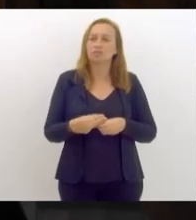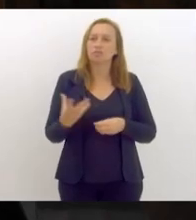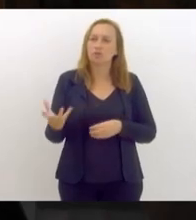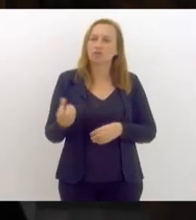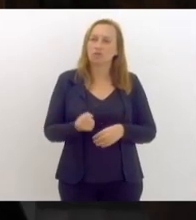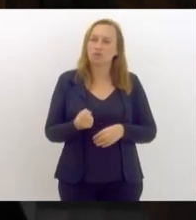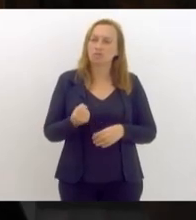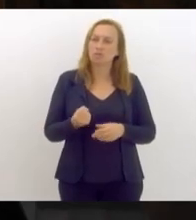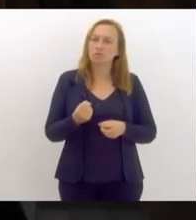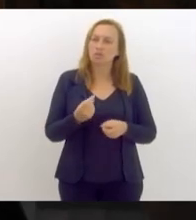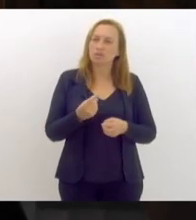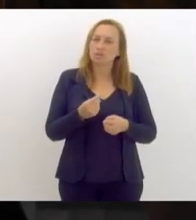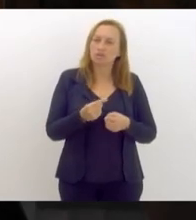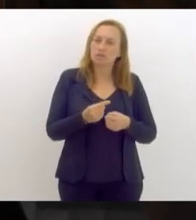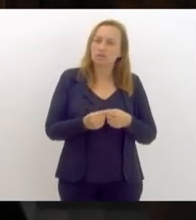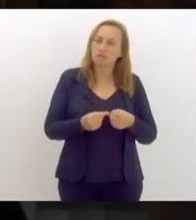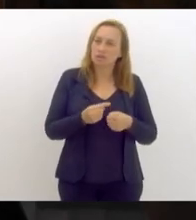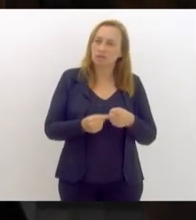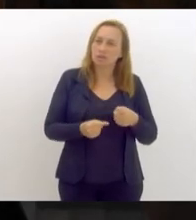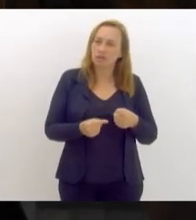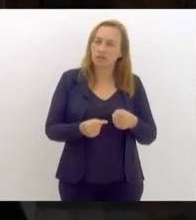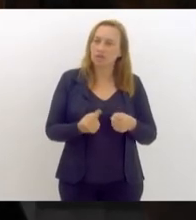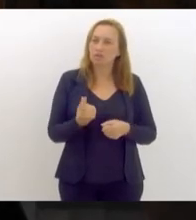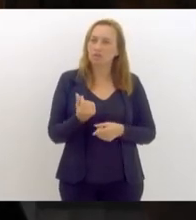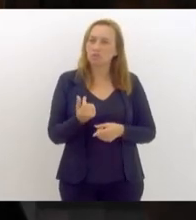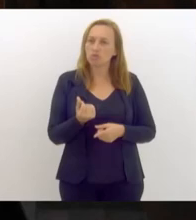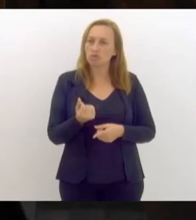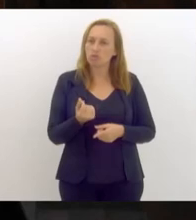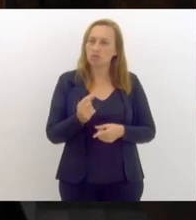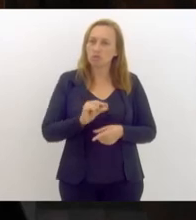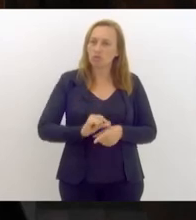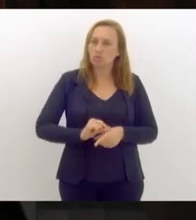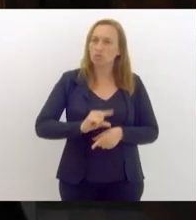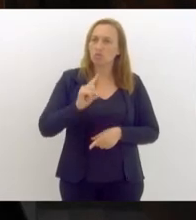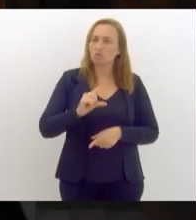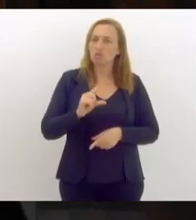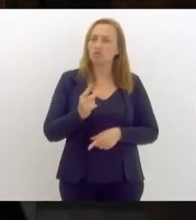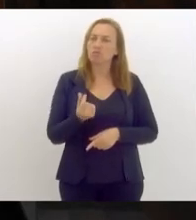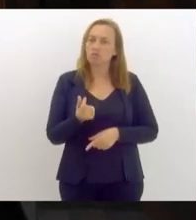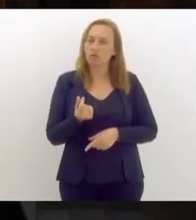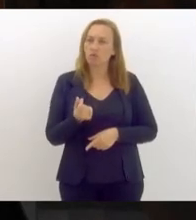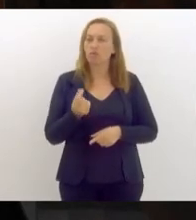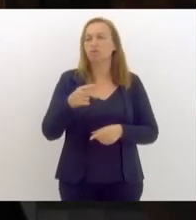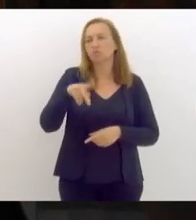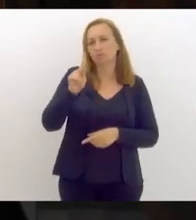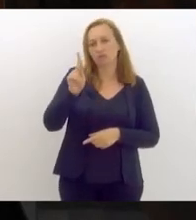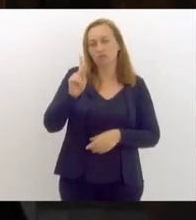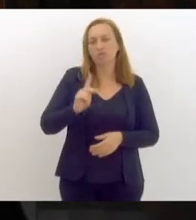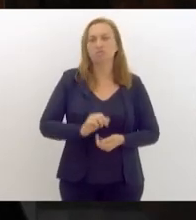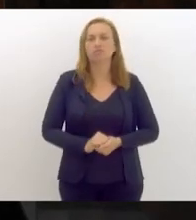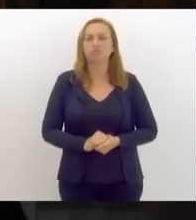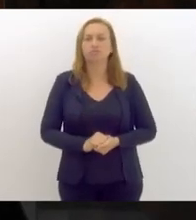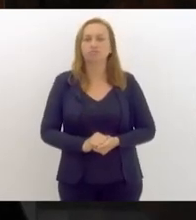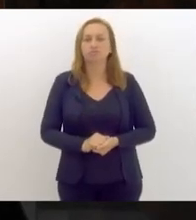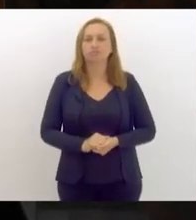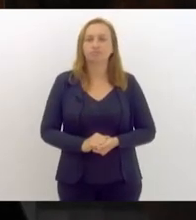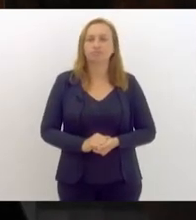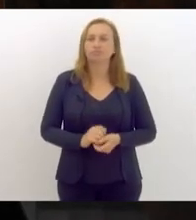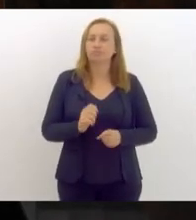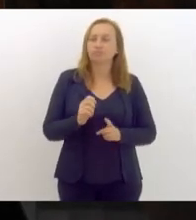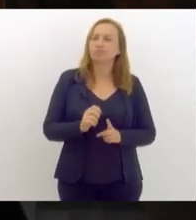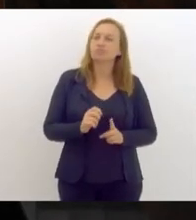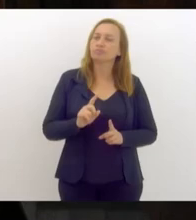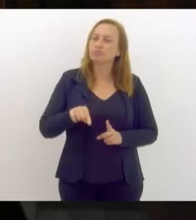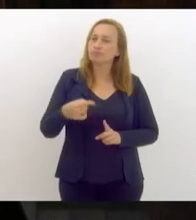recebimento de uma parcela da participação especial e um aumento do valor mensal dos royalth E no mês